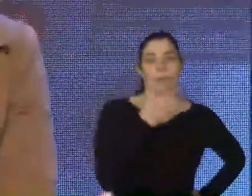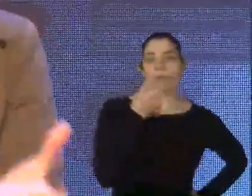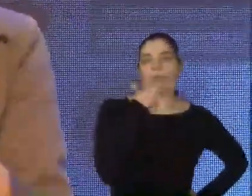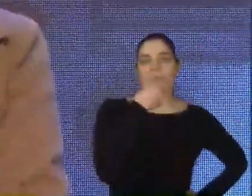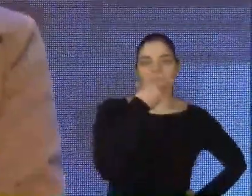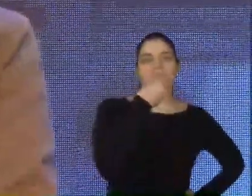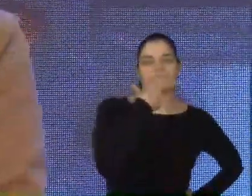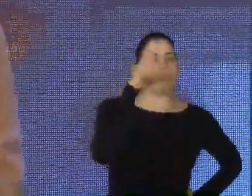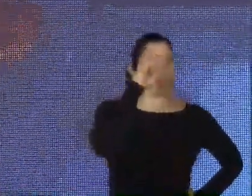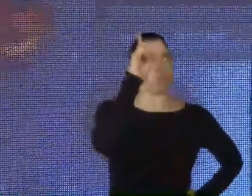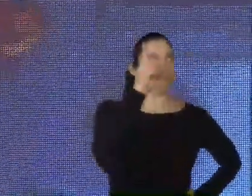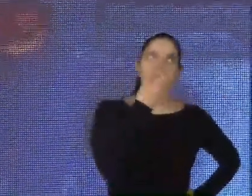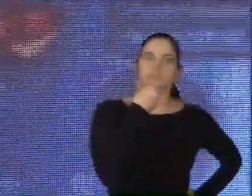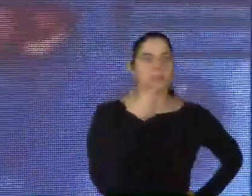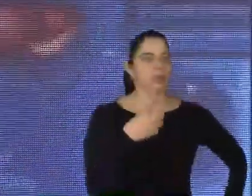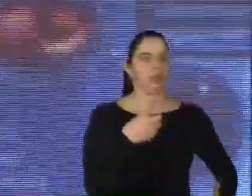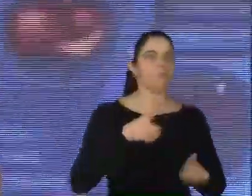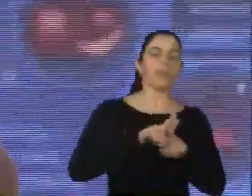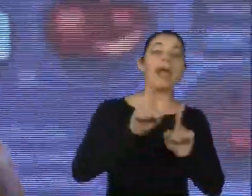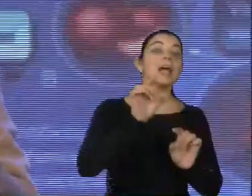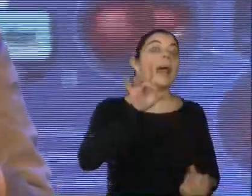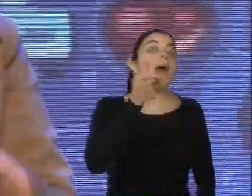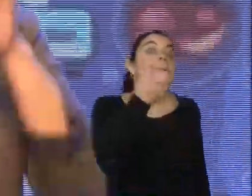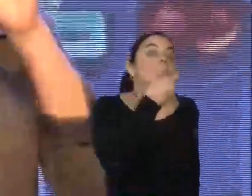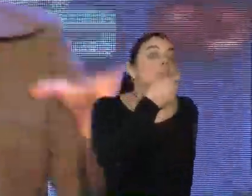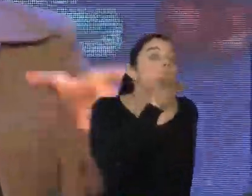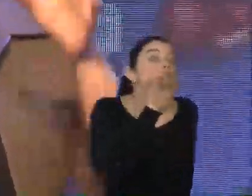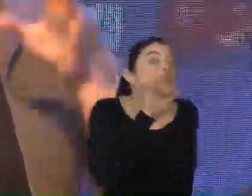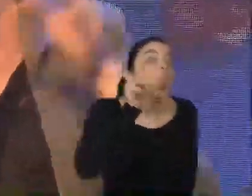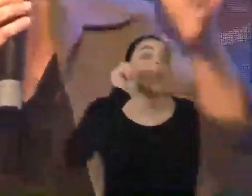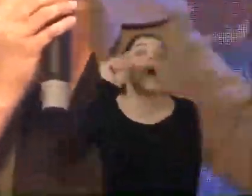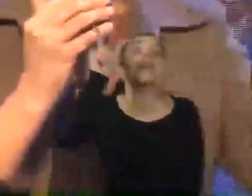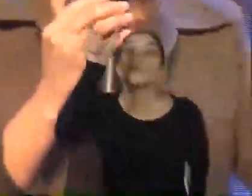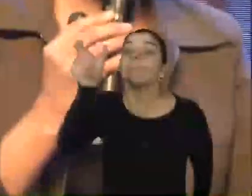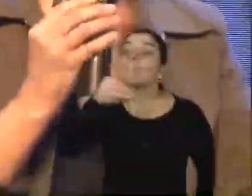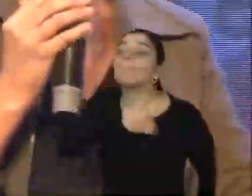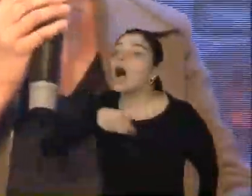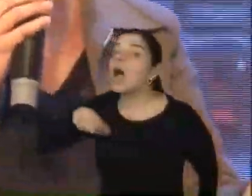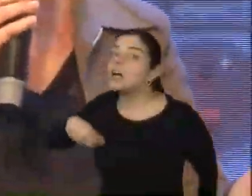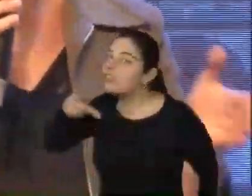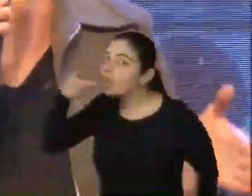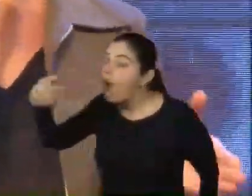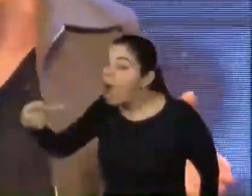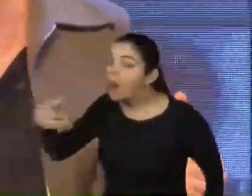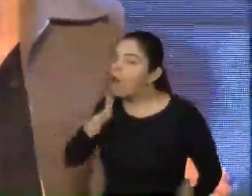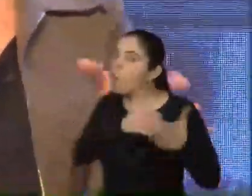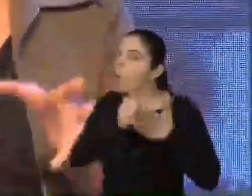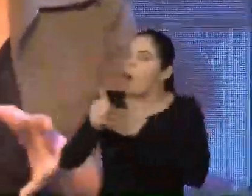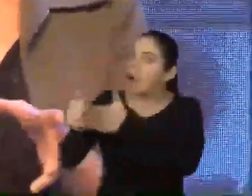medicamento. Medicamento a gente tem que tomar quando é necessário, quando o médico está prescrevendo o medicamento. Aí